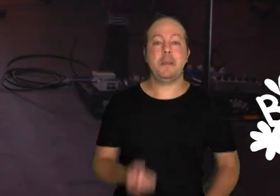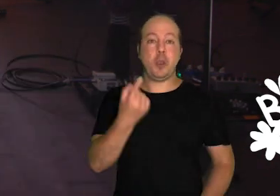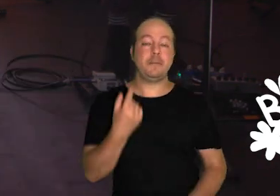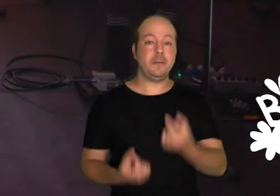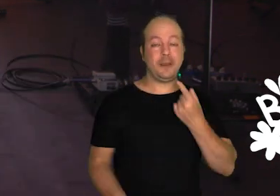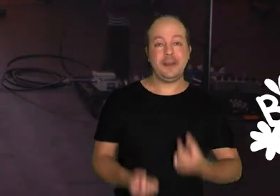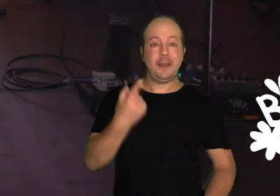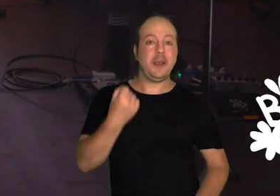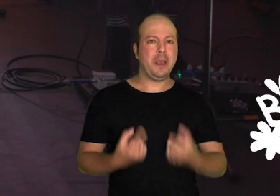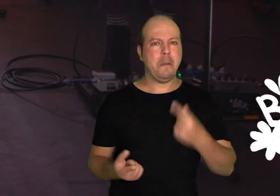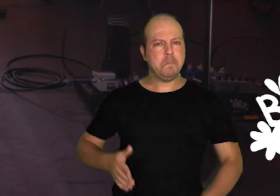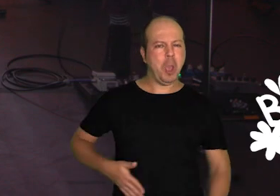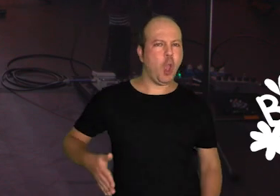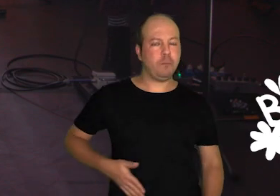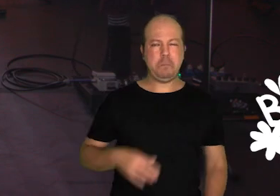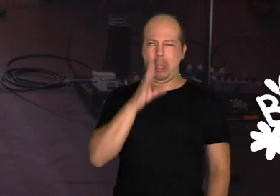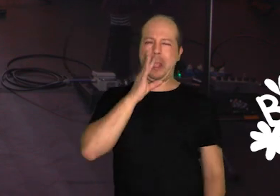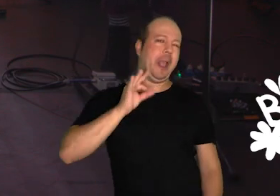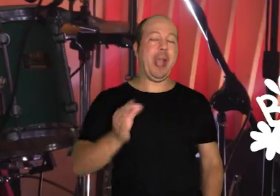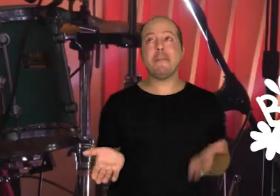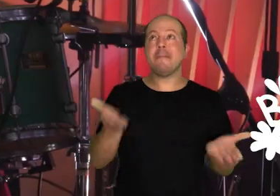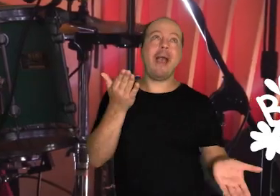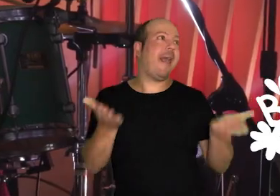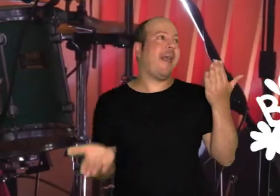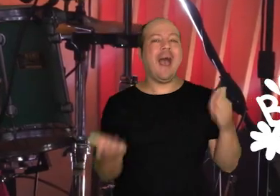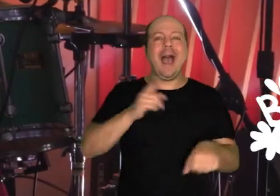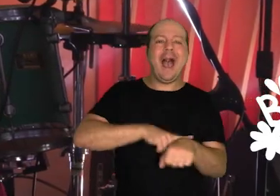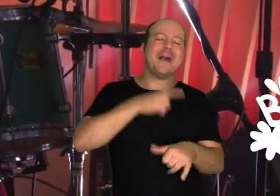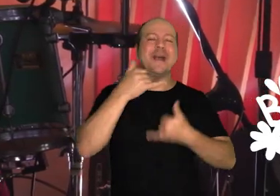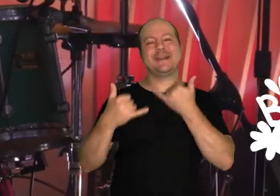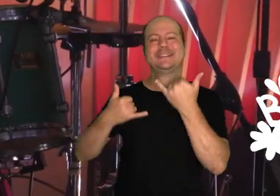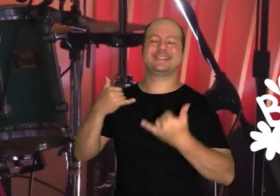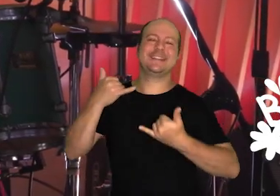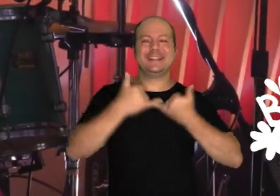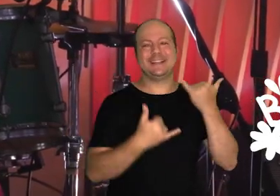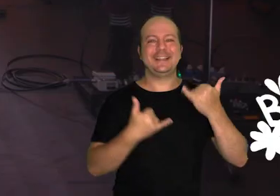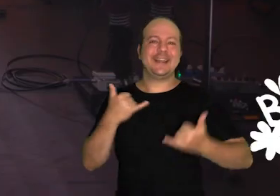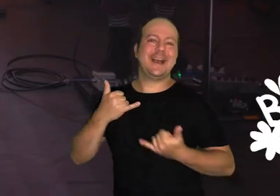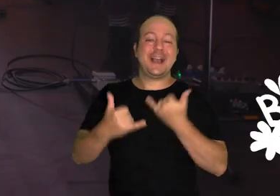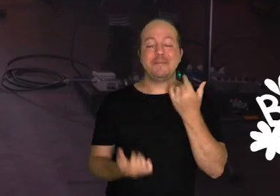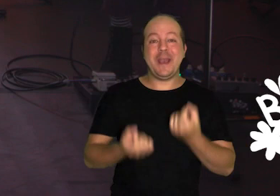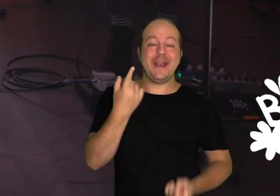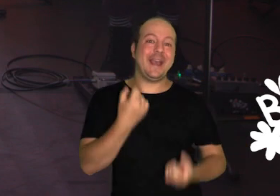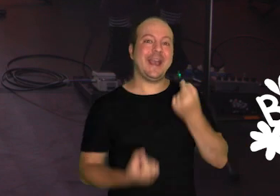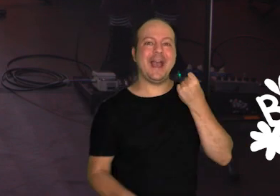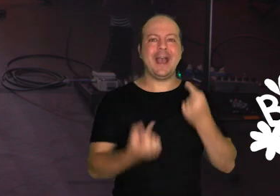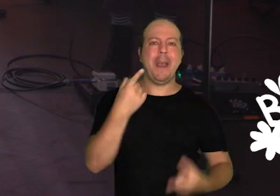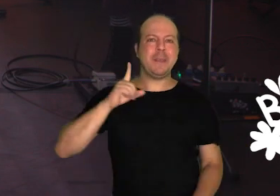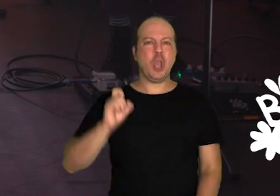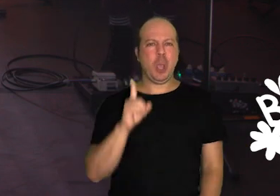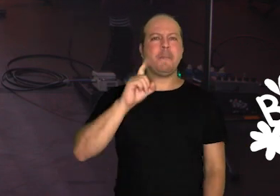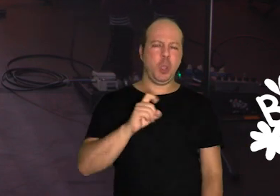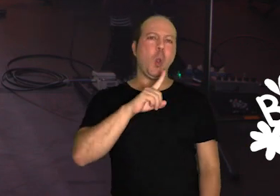Pipoca, pipoca, moleca, paçoca, meleca, peteca, é hora de brincar. Pipoca, pipoca,